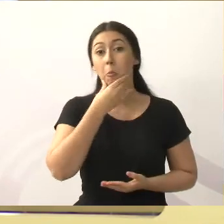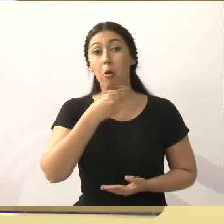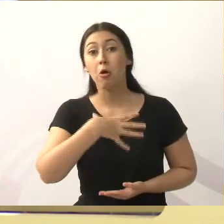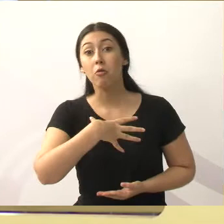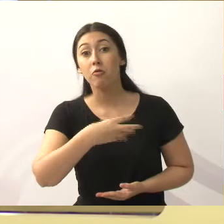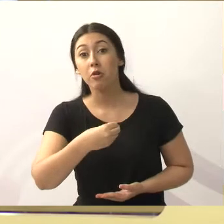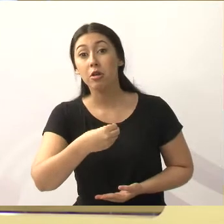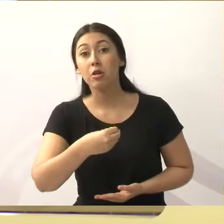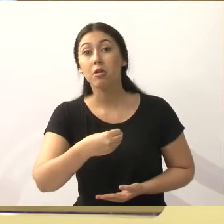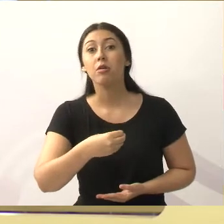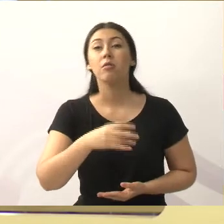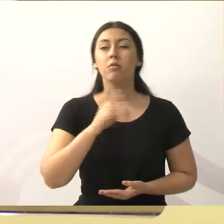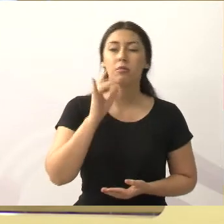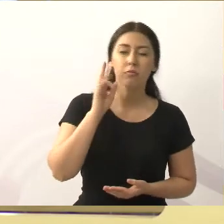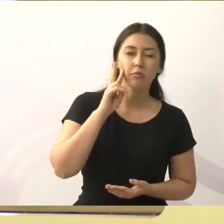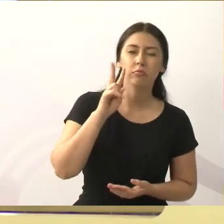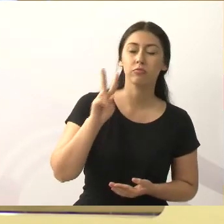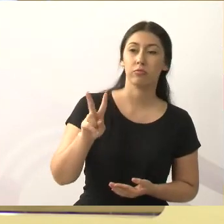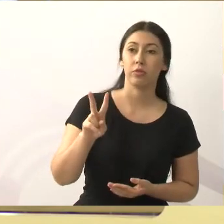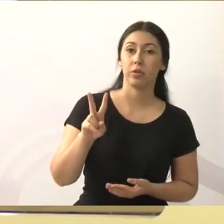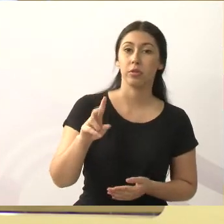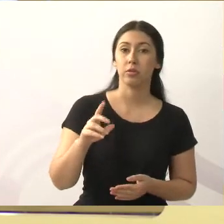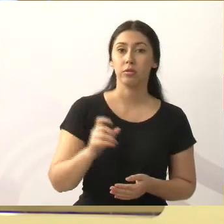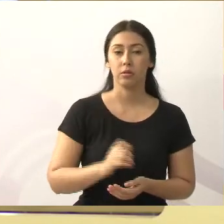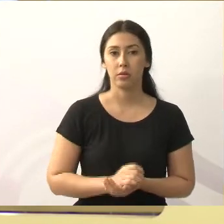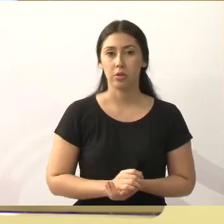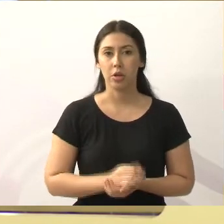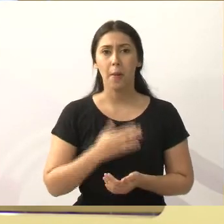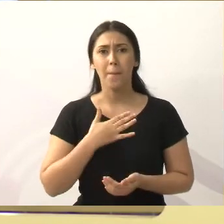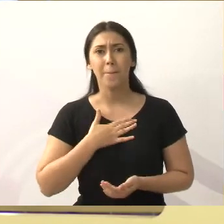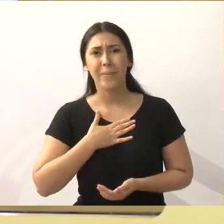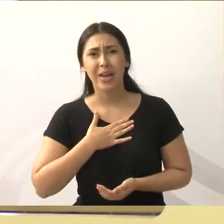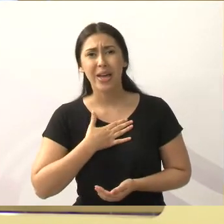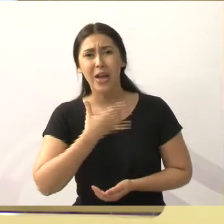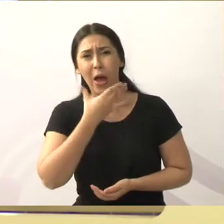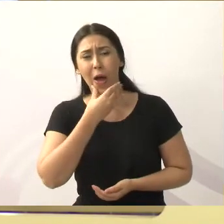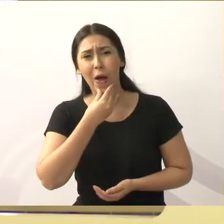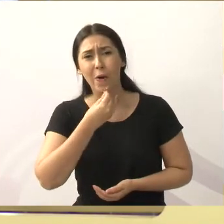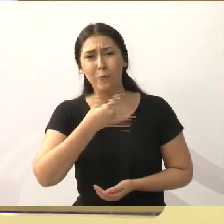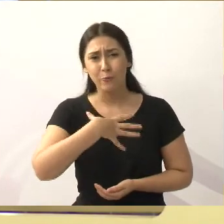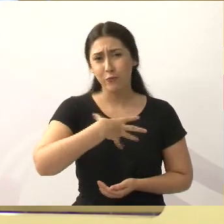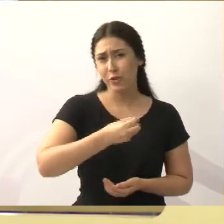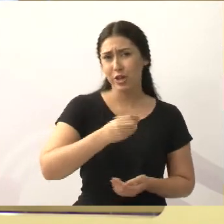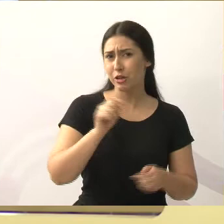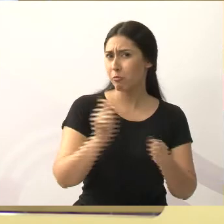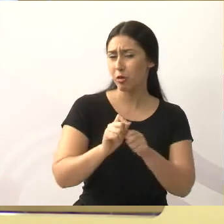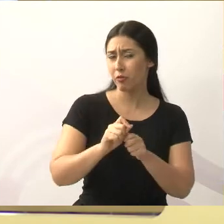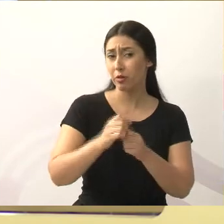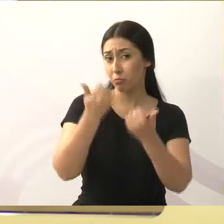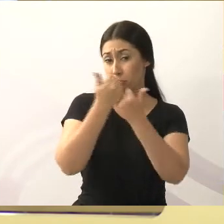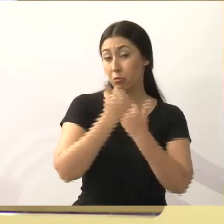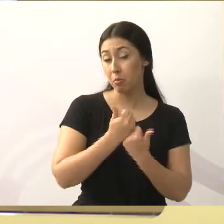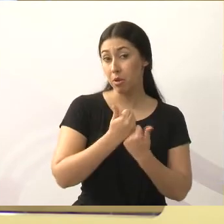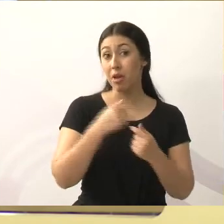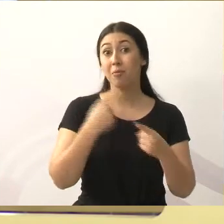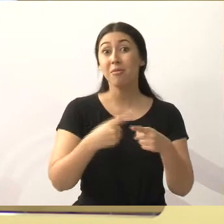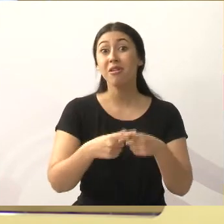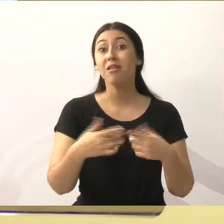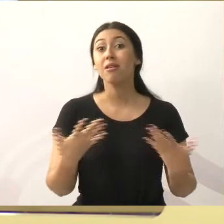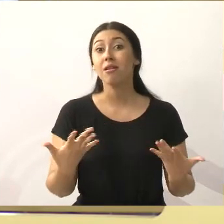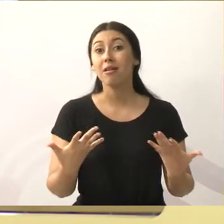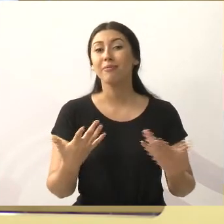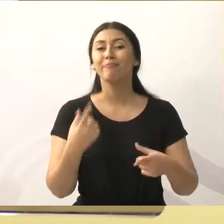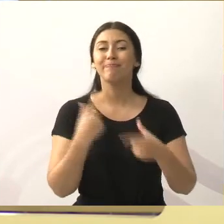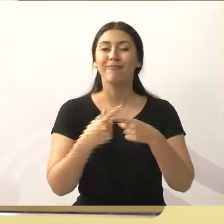ligar. Por que eu faço isso? Porque eu tenho problema de diabetes, eu